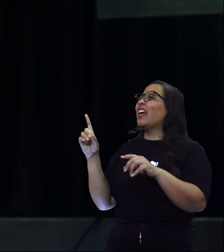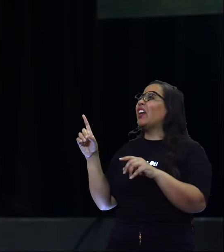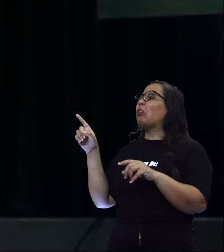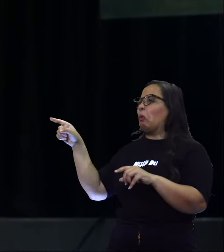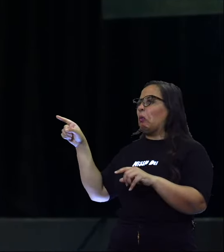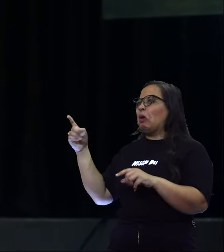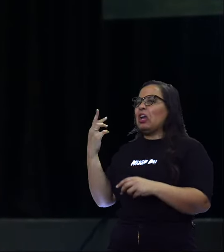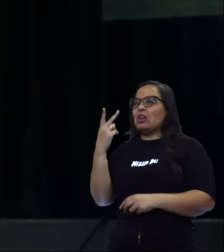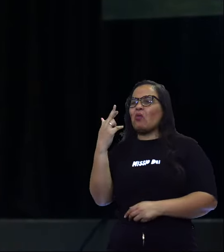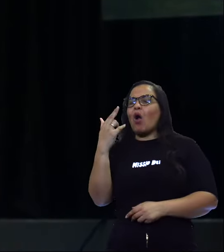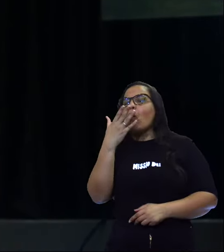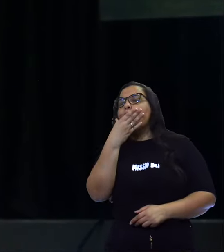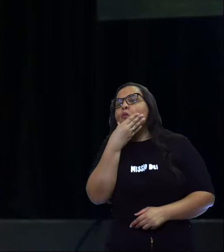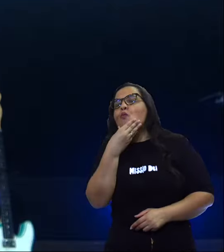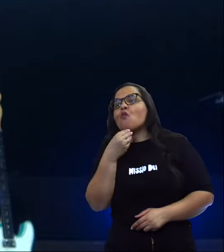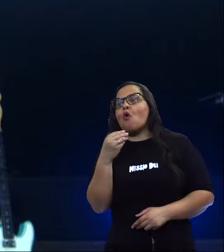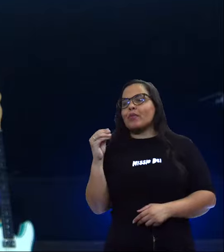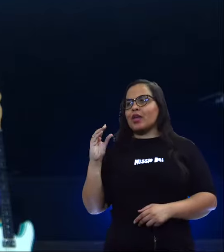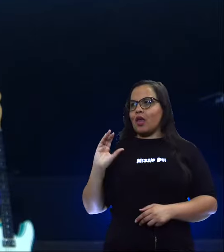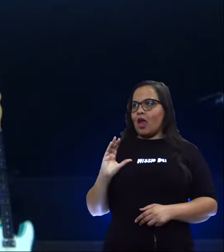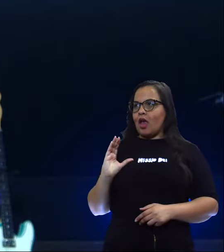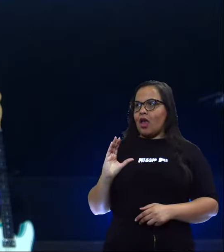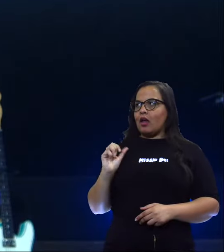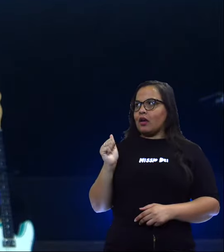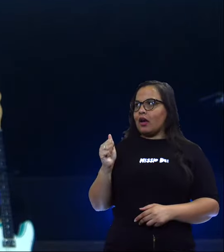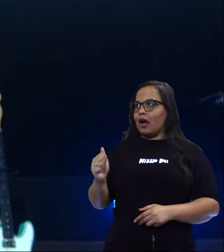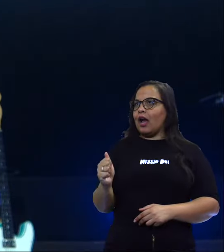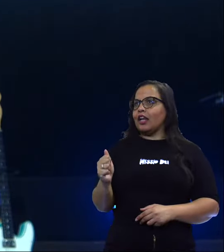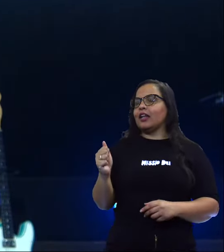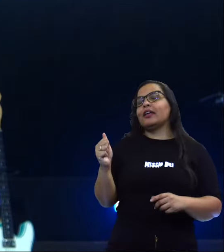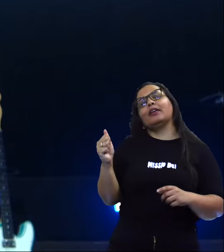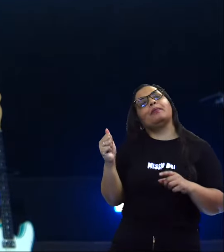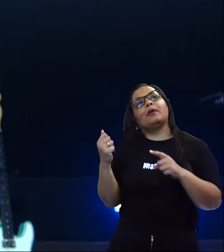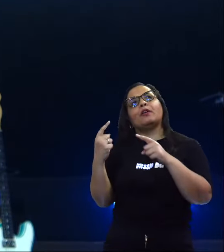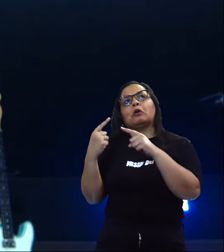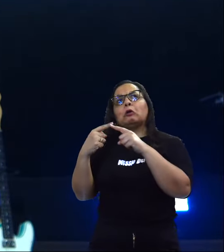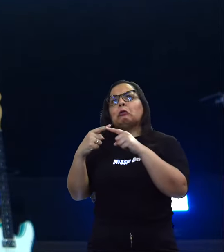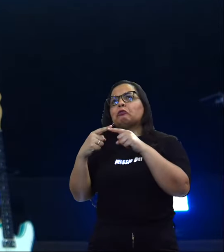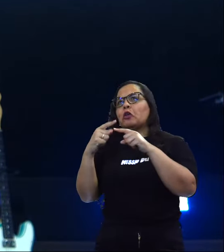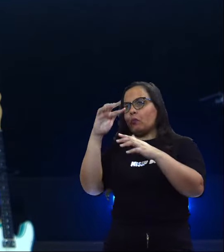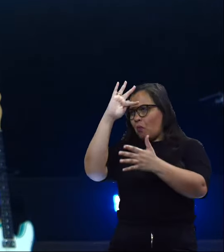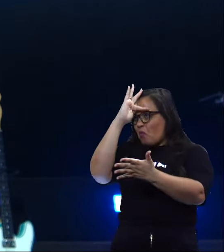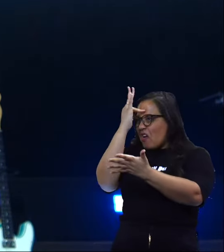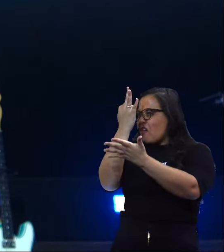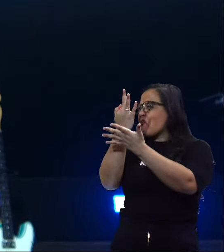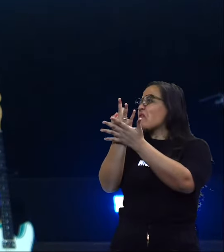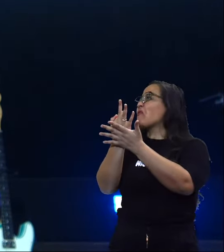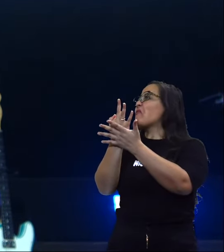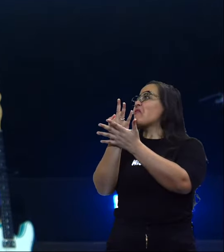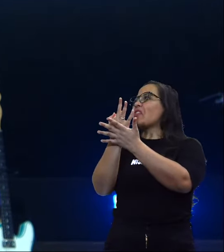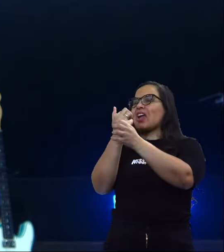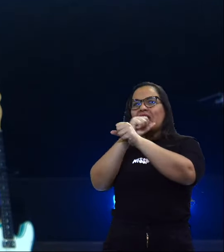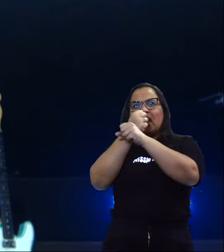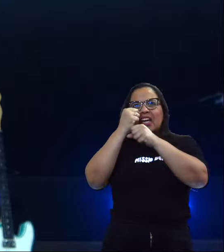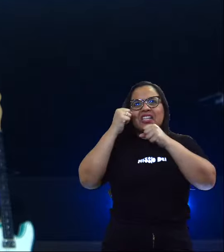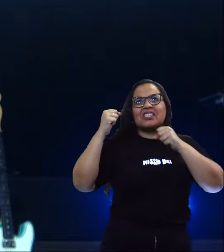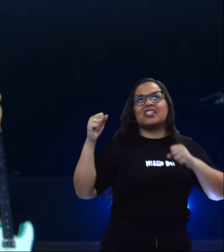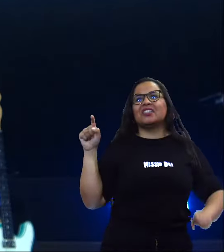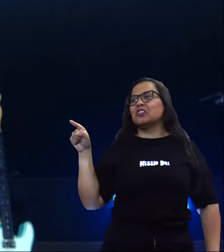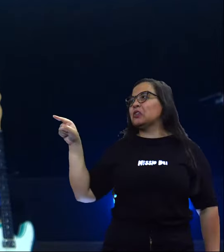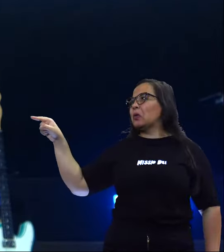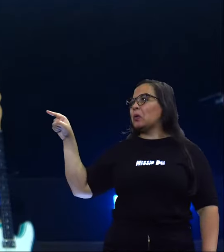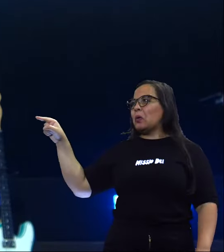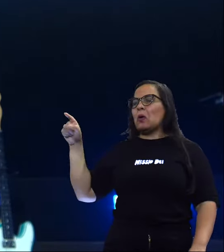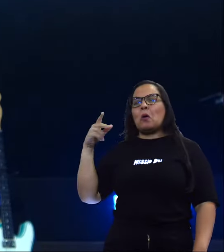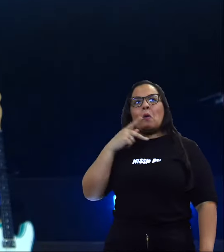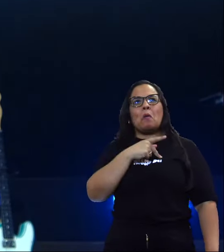seria algo maravilhoso de Deus, que é muito vinculado também ao ensino. Mas se ele não obedecesse a Deus para sair dessa igreja e